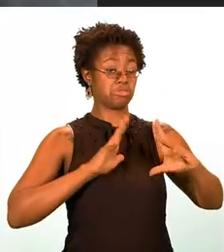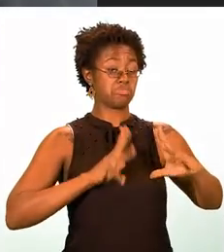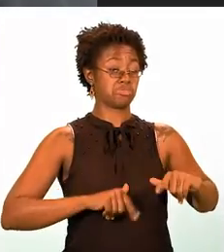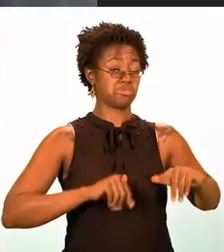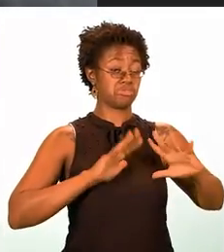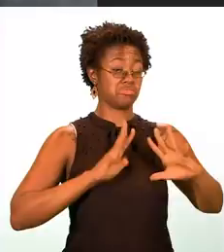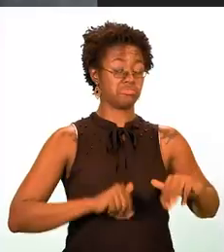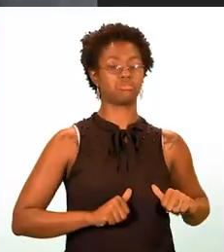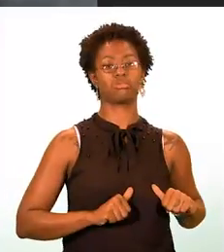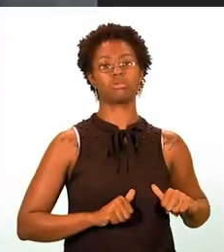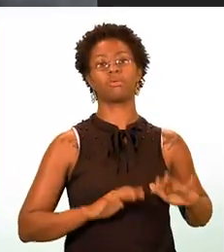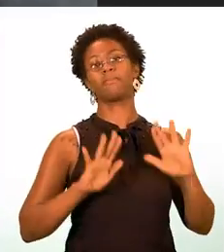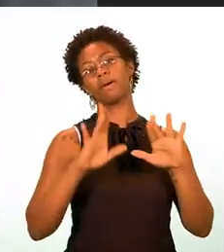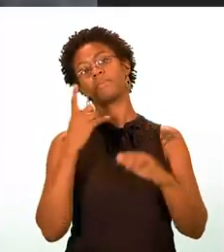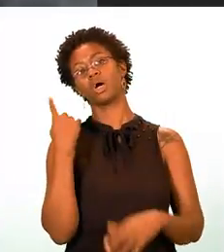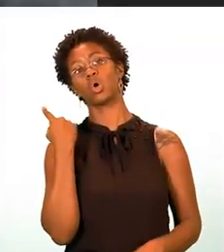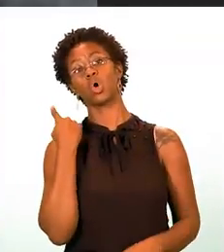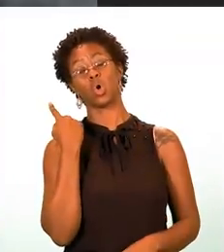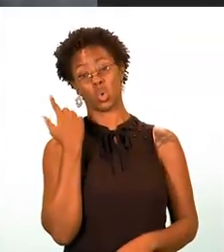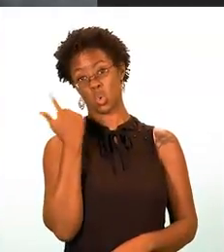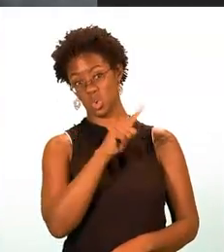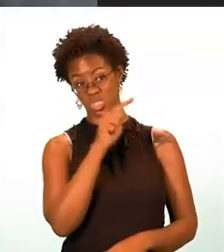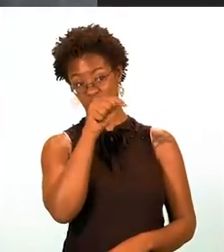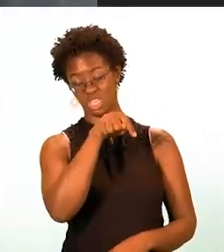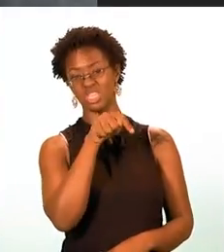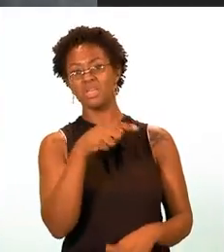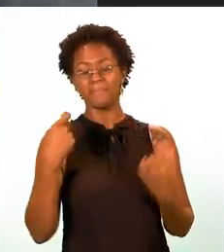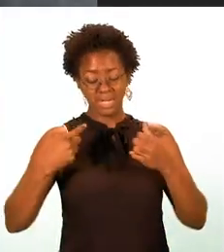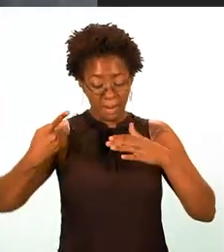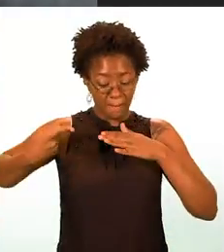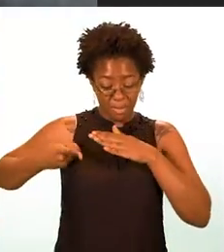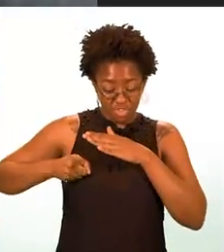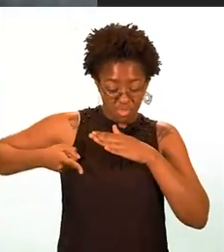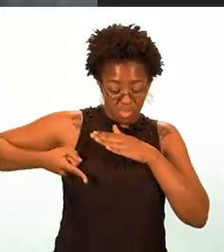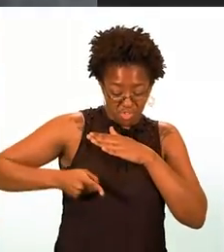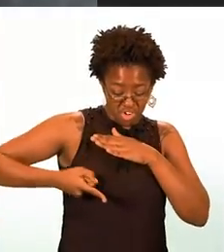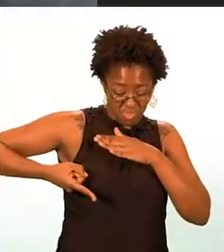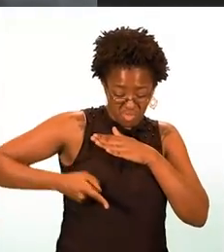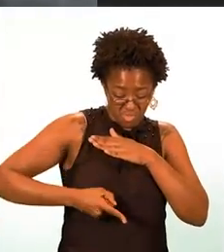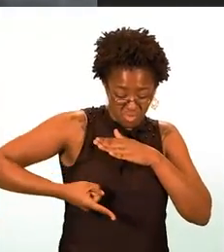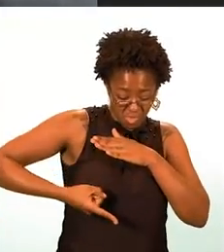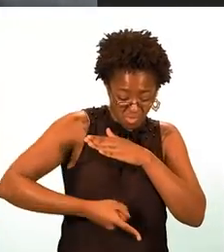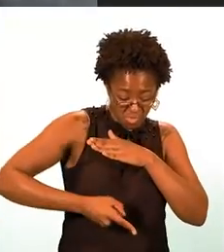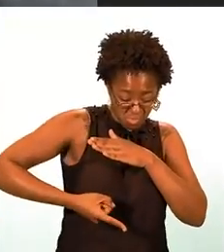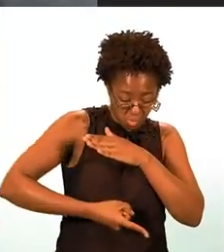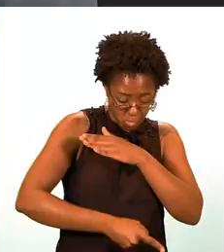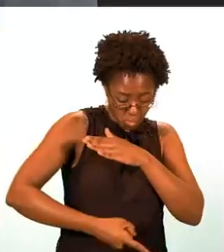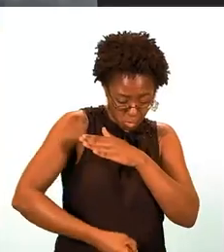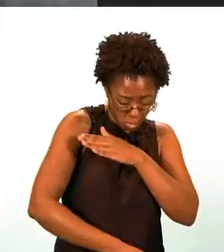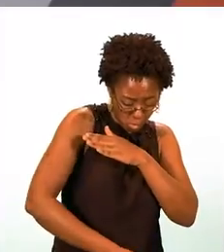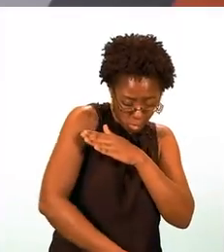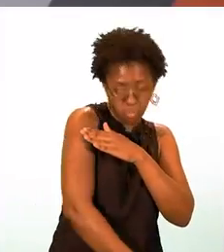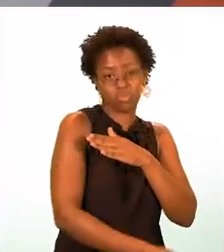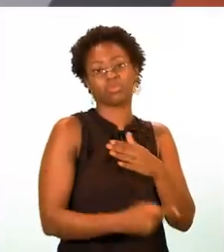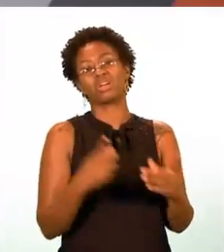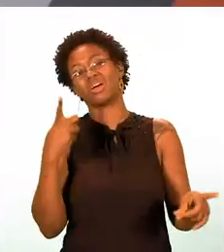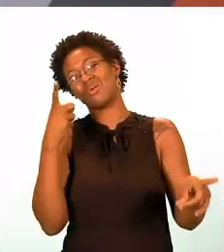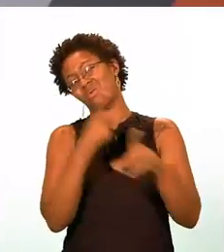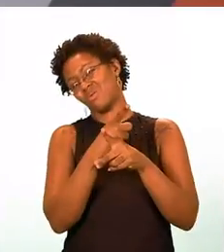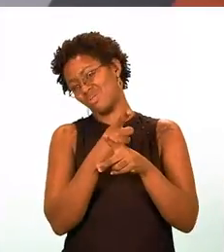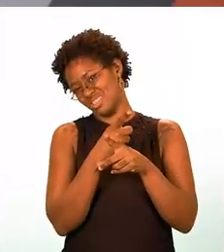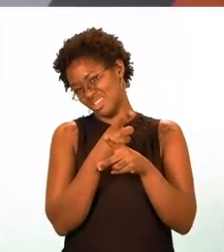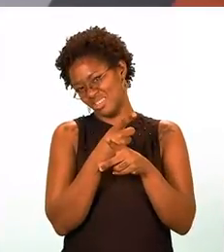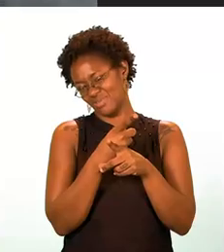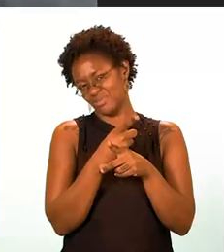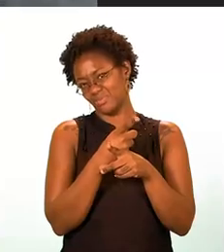E aí, para você conseguir isso, você tem que cavar cada vez mais e cada vez mais profundo na terra para encontrar esses diamantes. E é